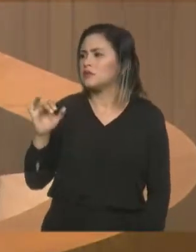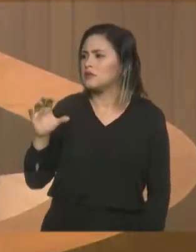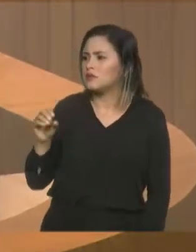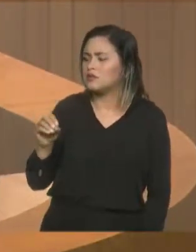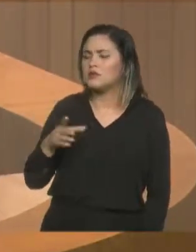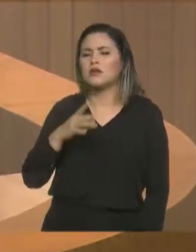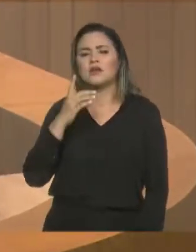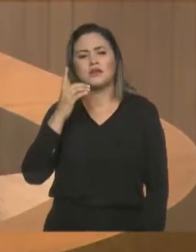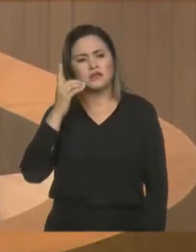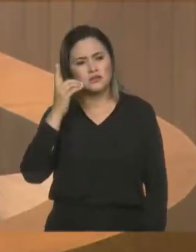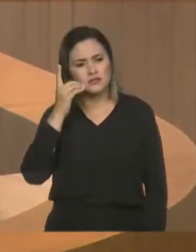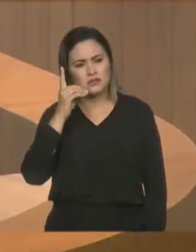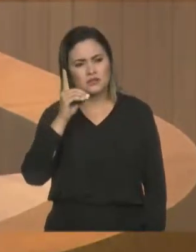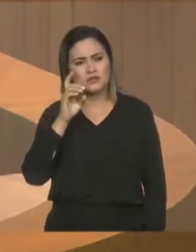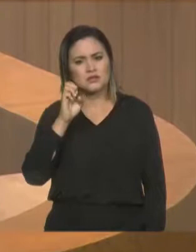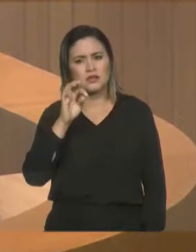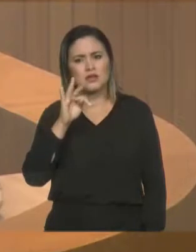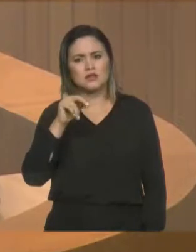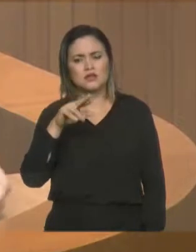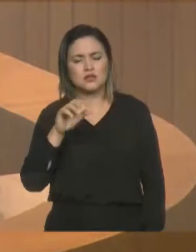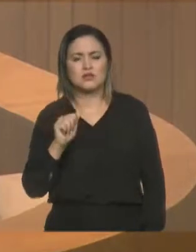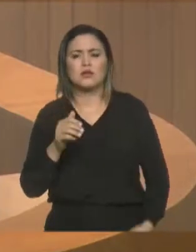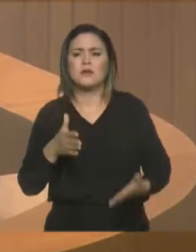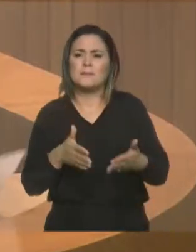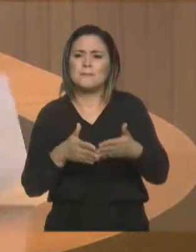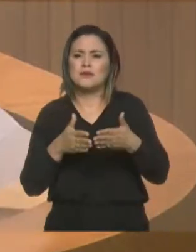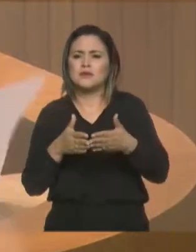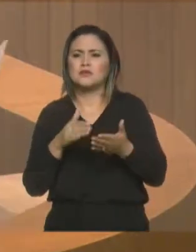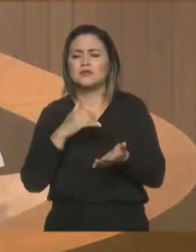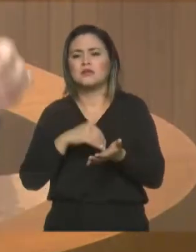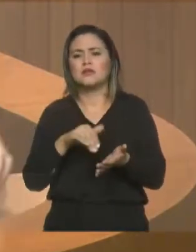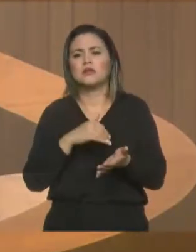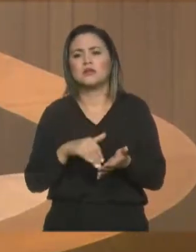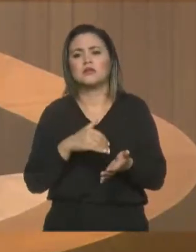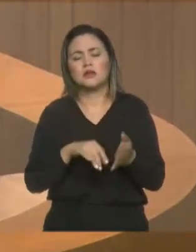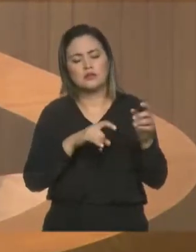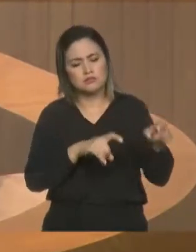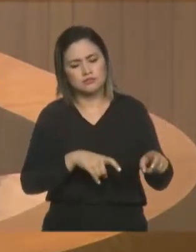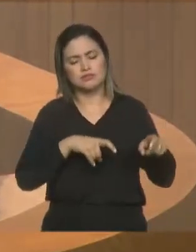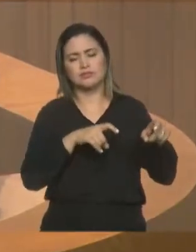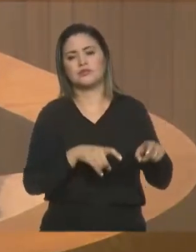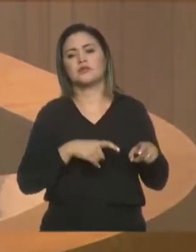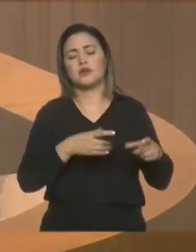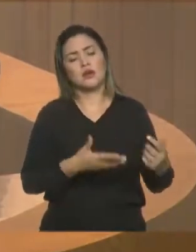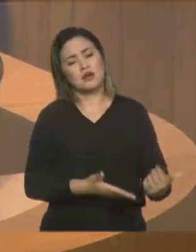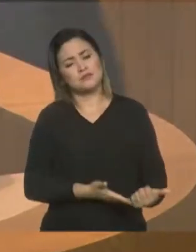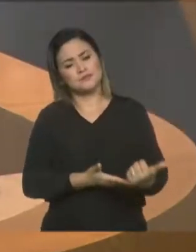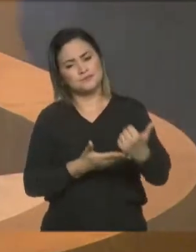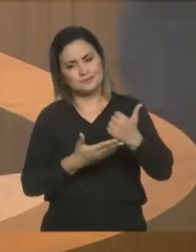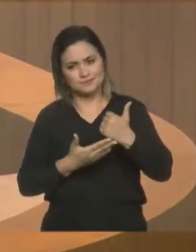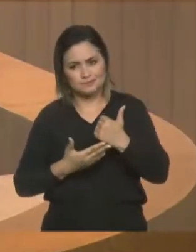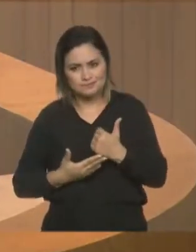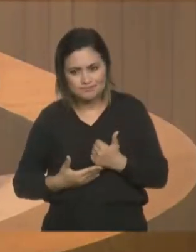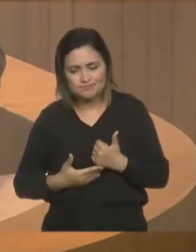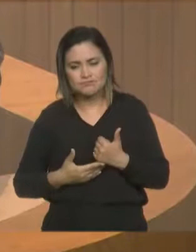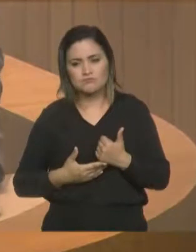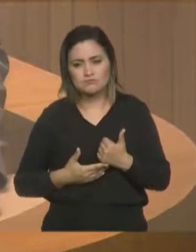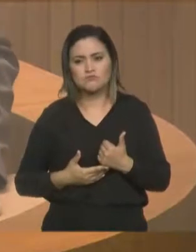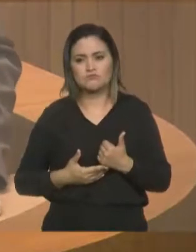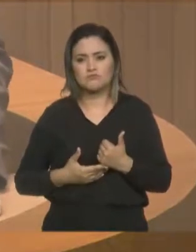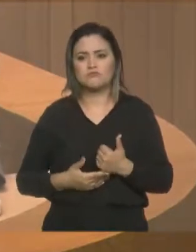secretária de Agricultura, no sentido de nos ajudar nessa questão junto ao Ministério da